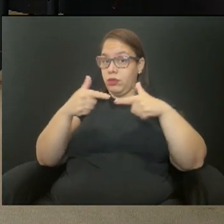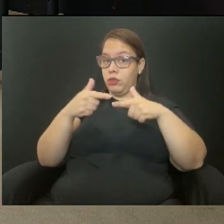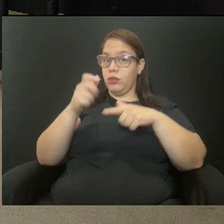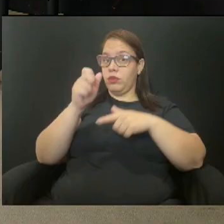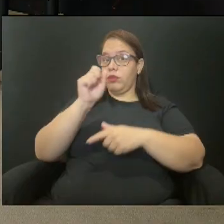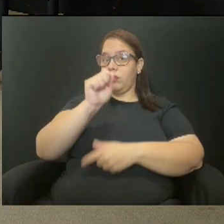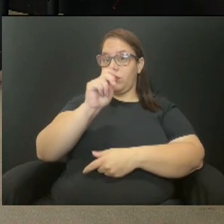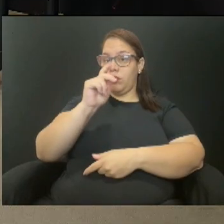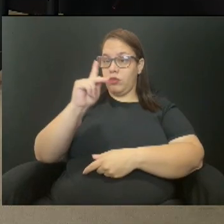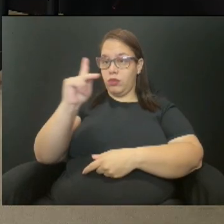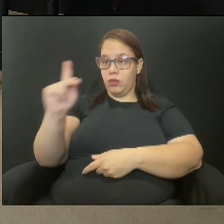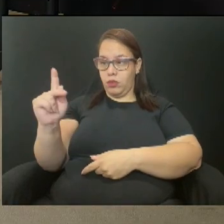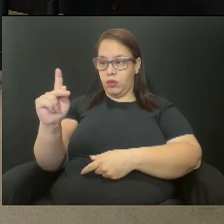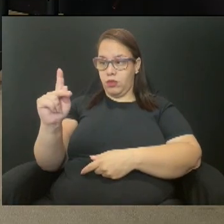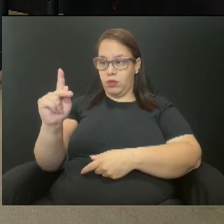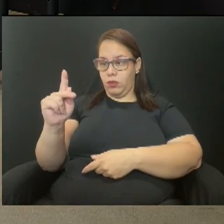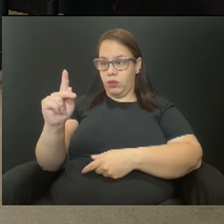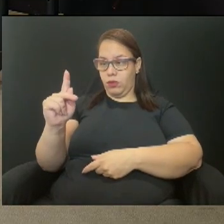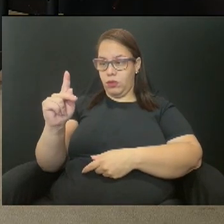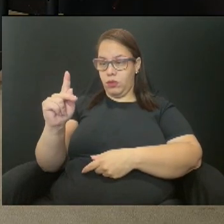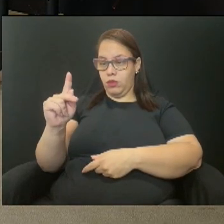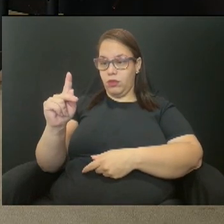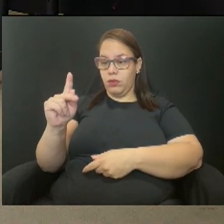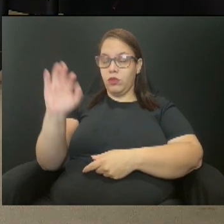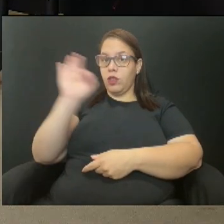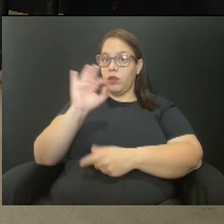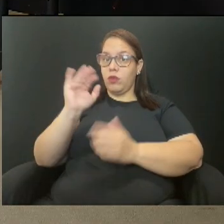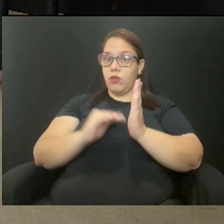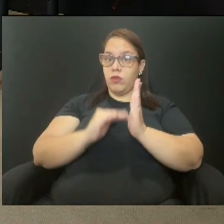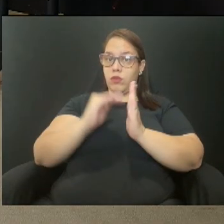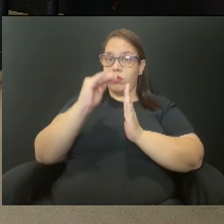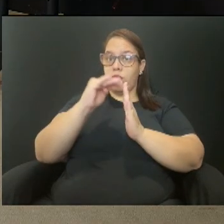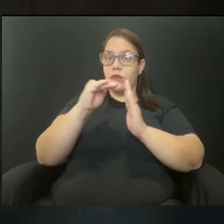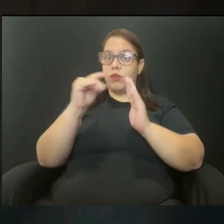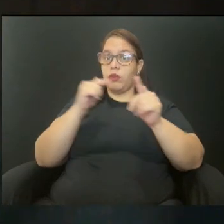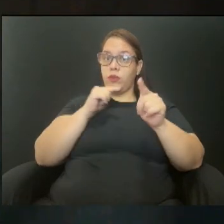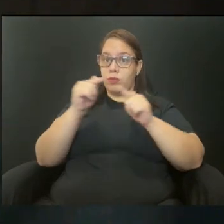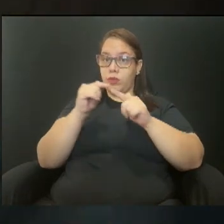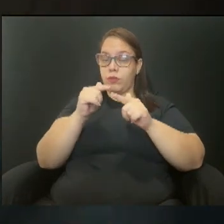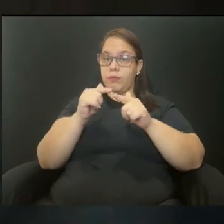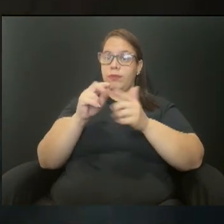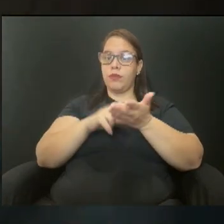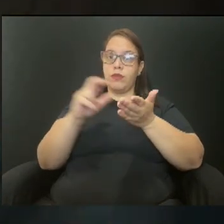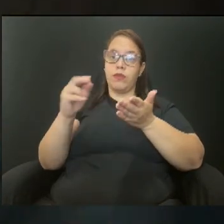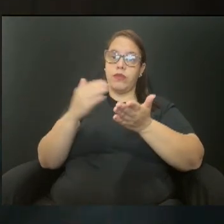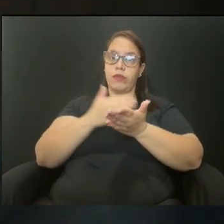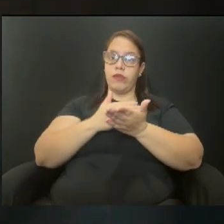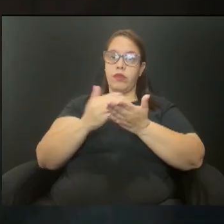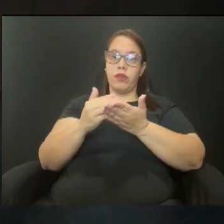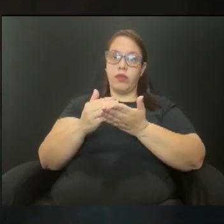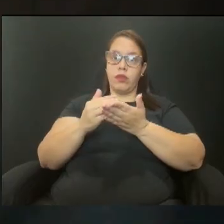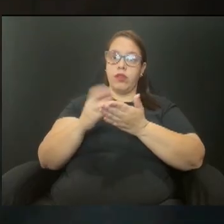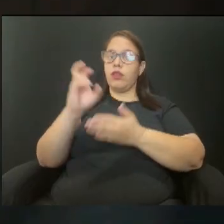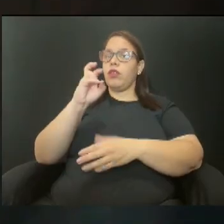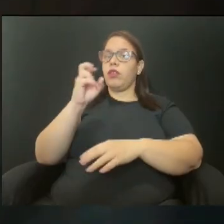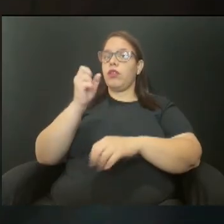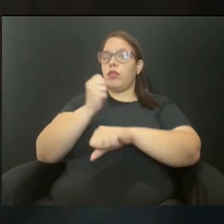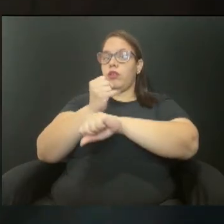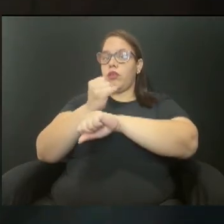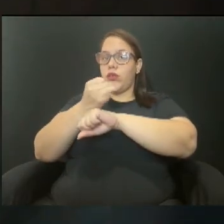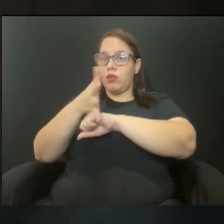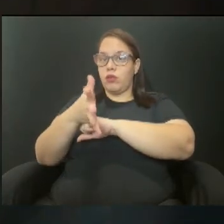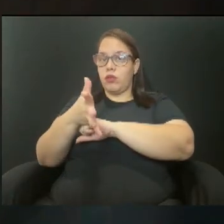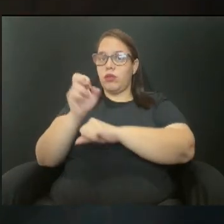com um montante maior, ele tem que trabalhar muito cedo, por exemplo, começar logo às 5 horas da manhã e parar só às 9